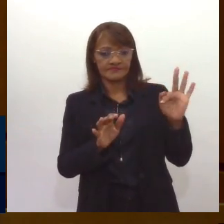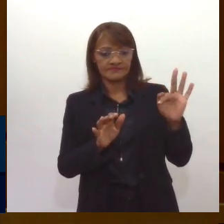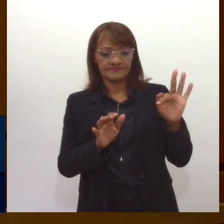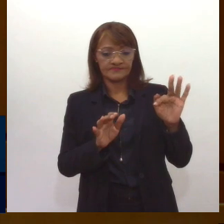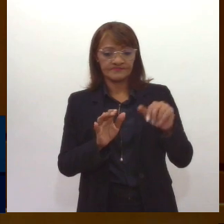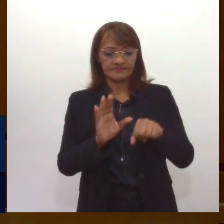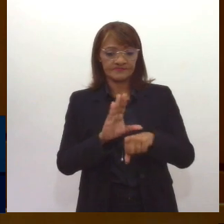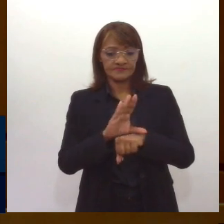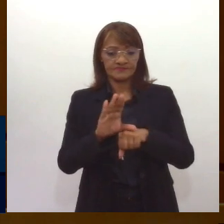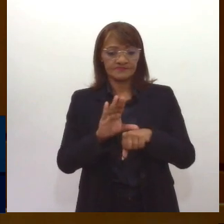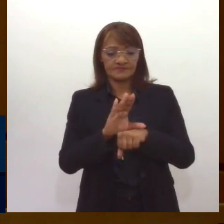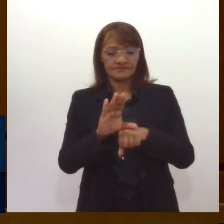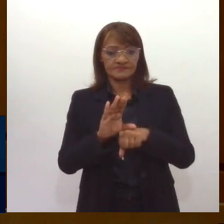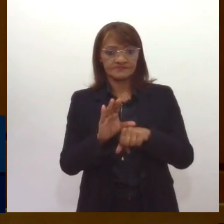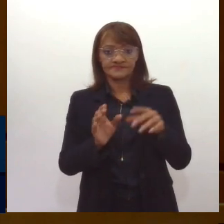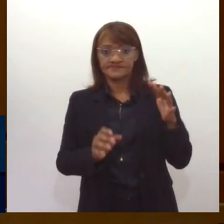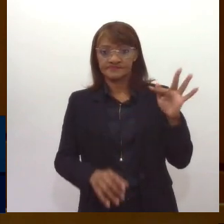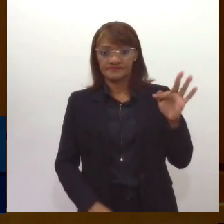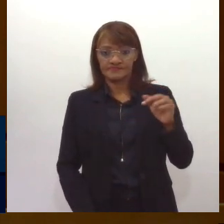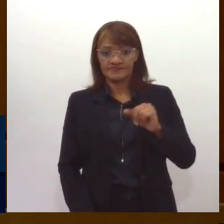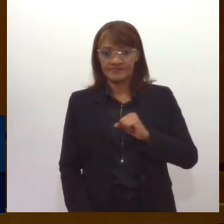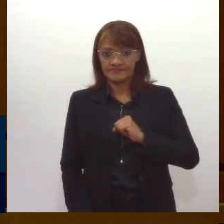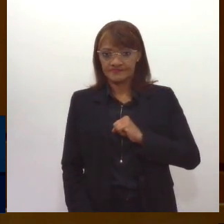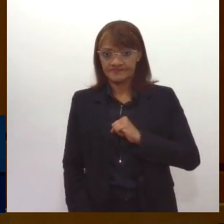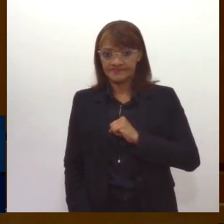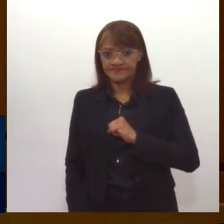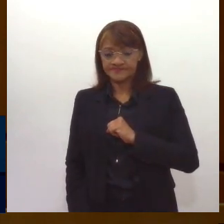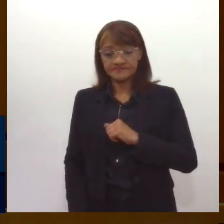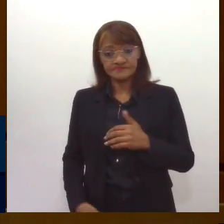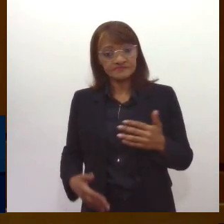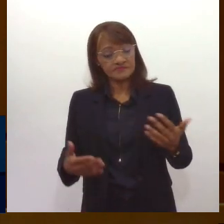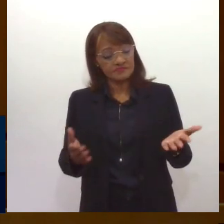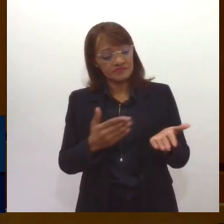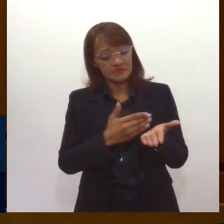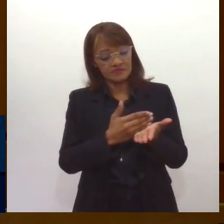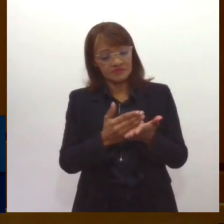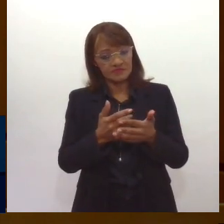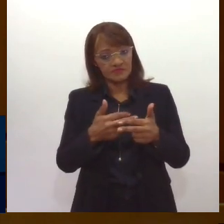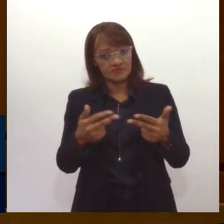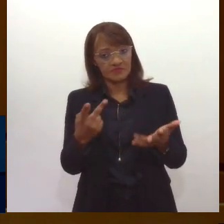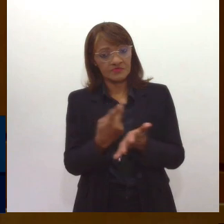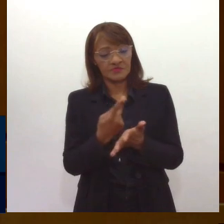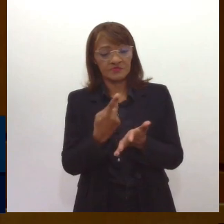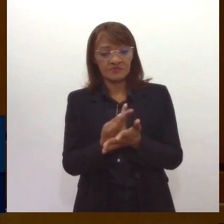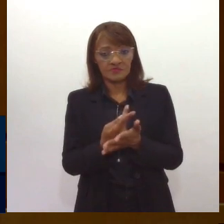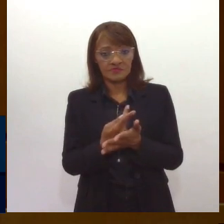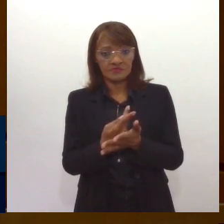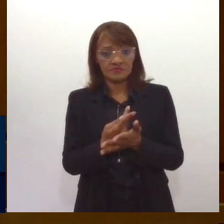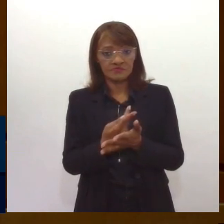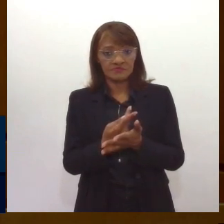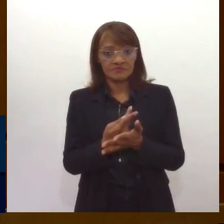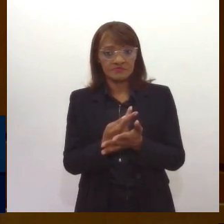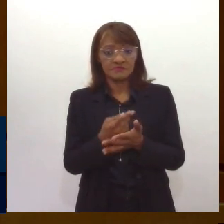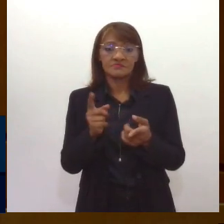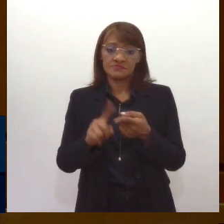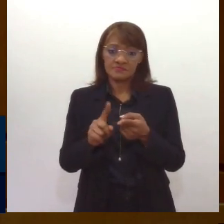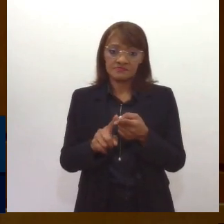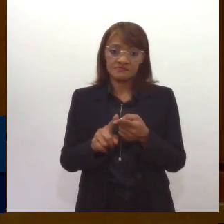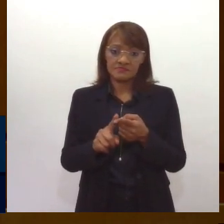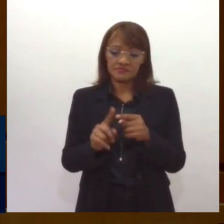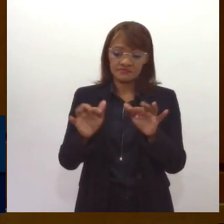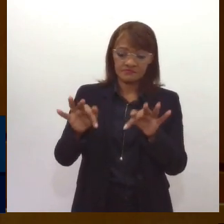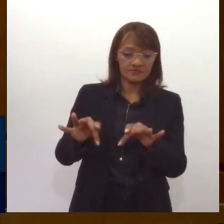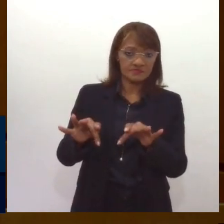E tudo que começa errado, senhor presidente, termina errado. Senhor